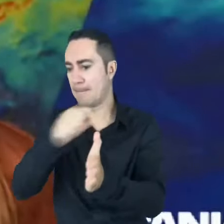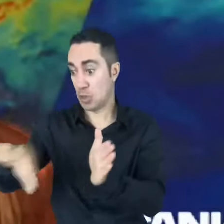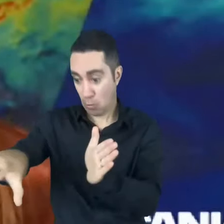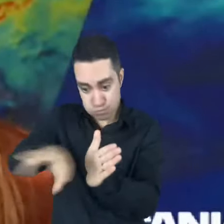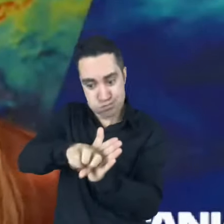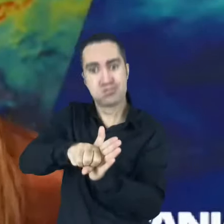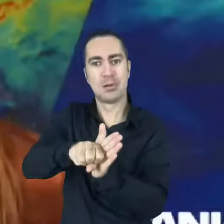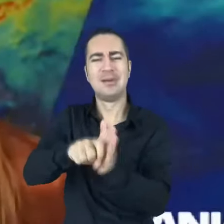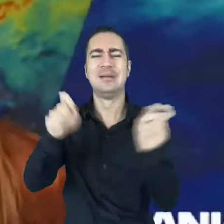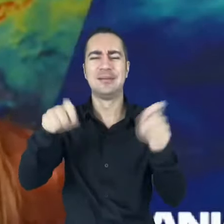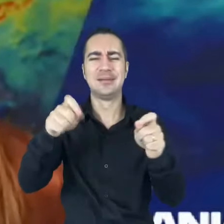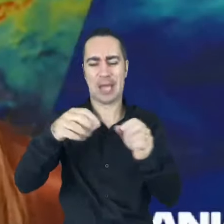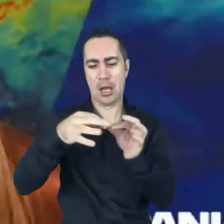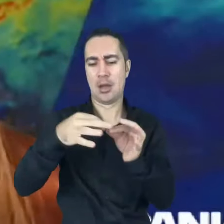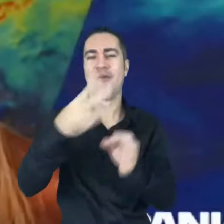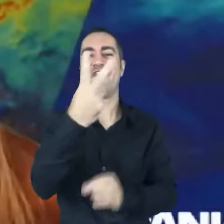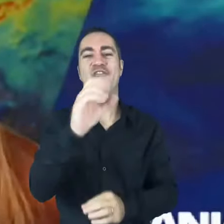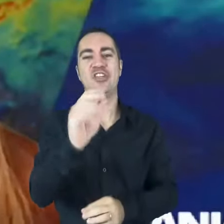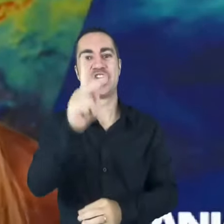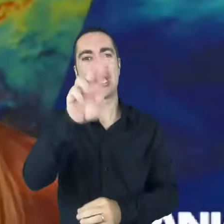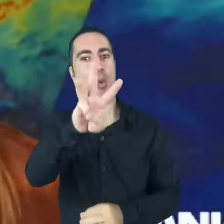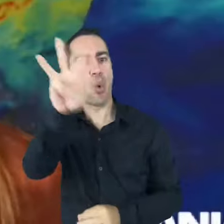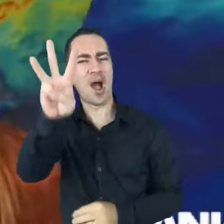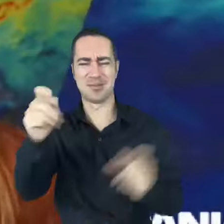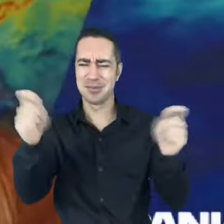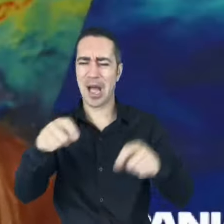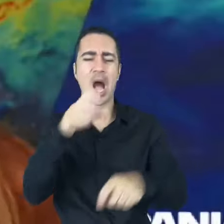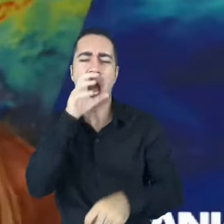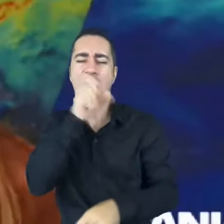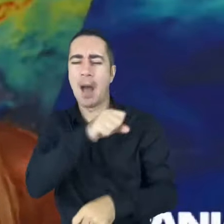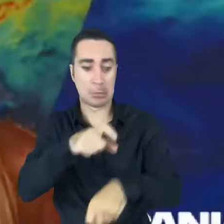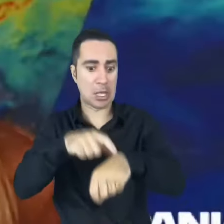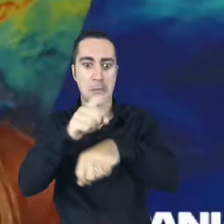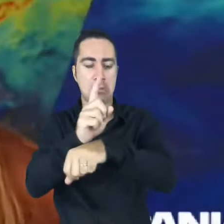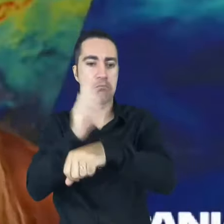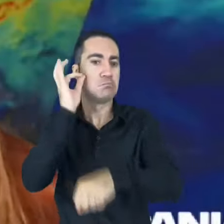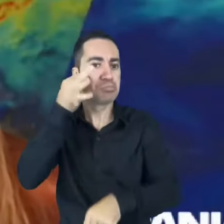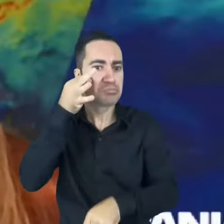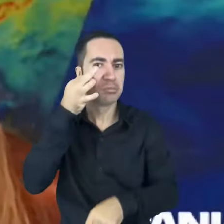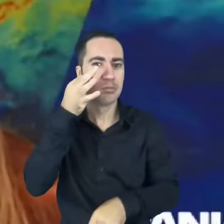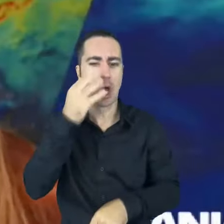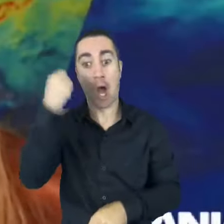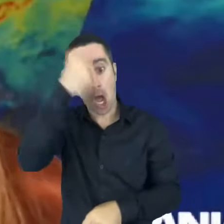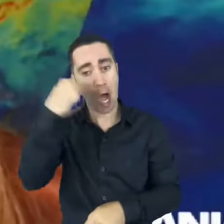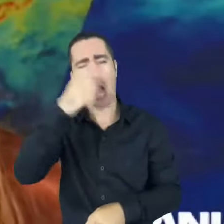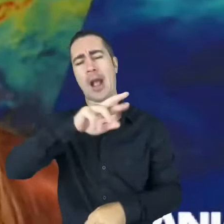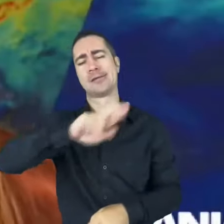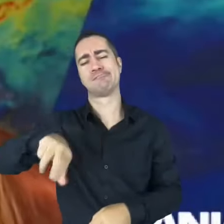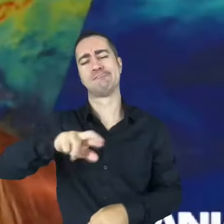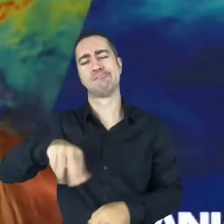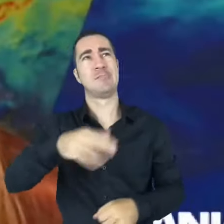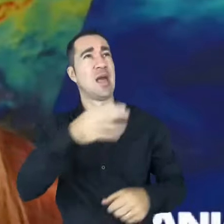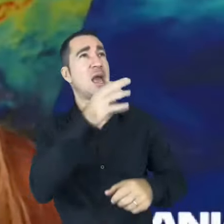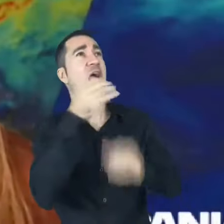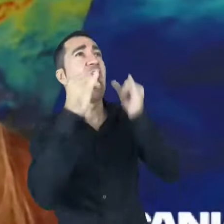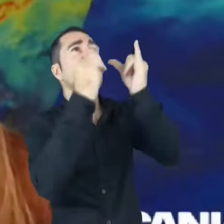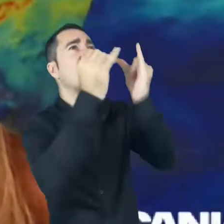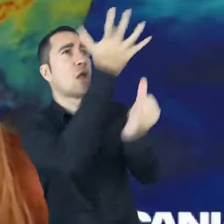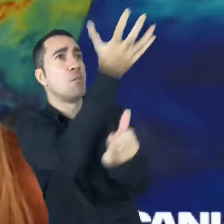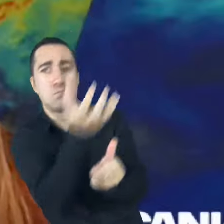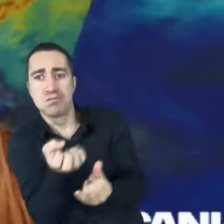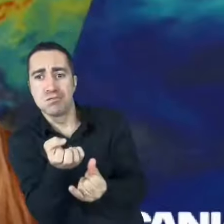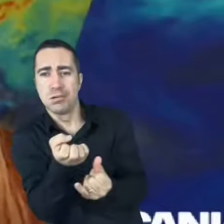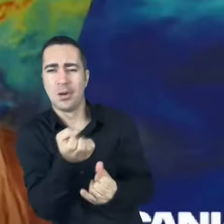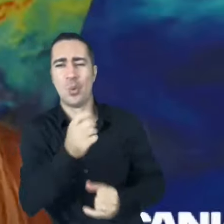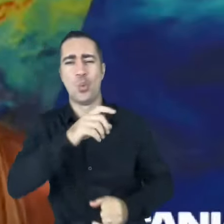kW. É carregamento em minutos, não horas, e não impactar a rede elétrica. É muito uma inovação muito